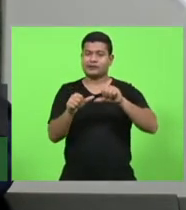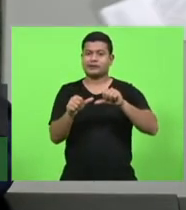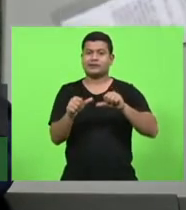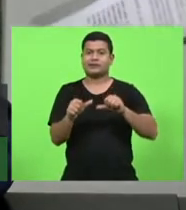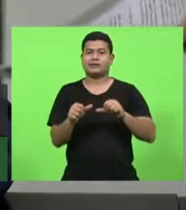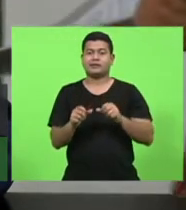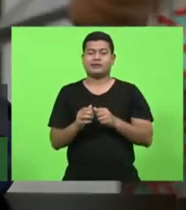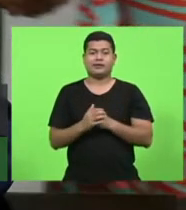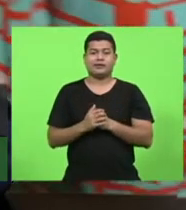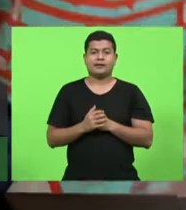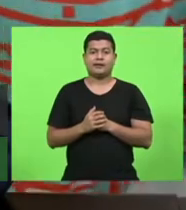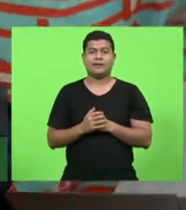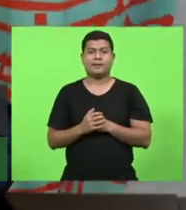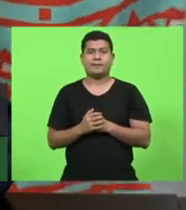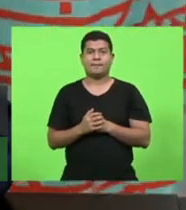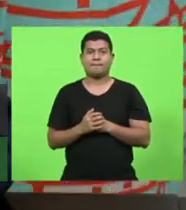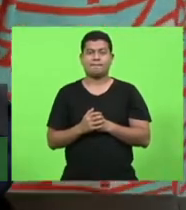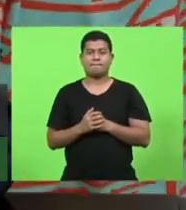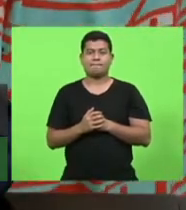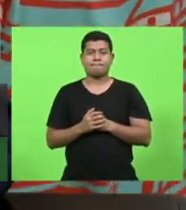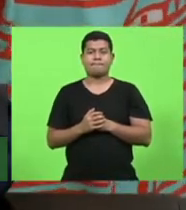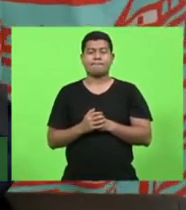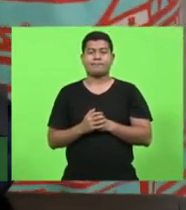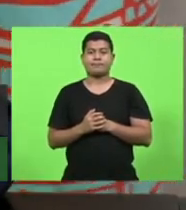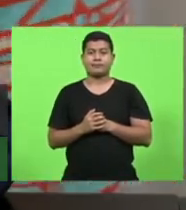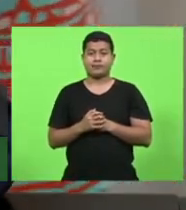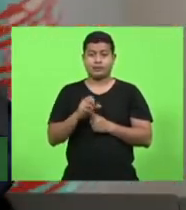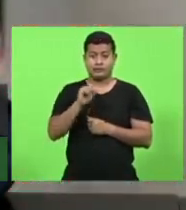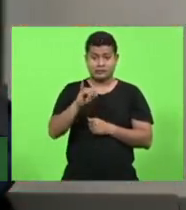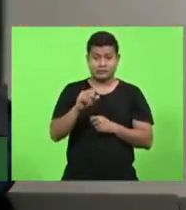essa correção, se for possível.